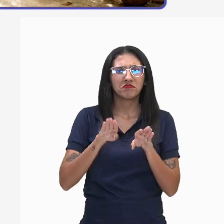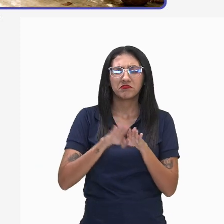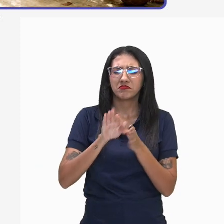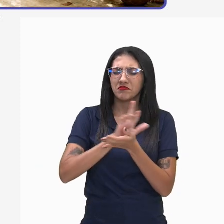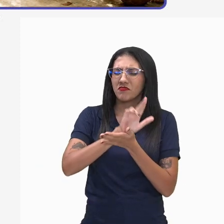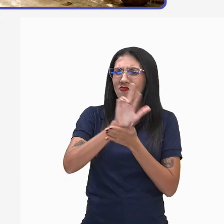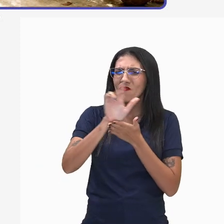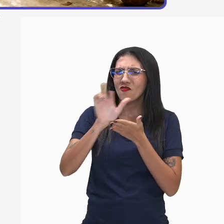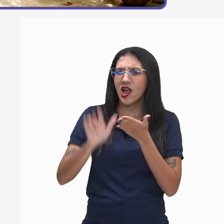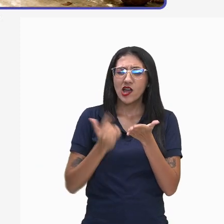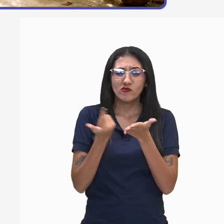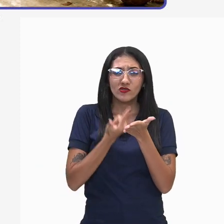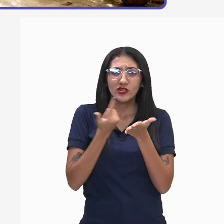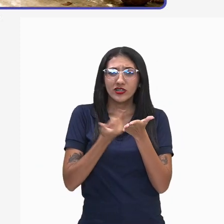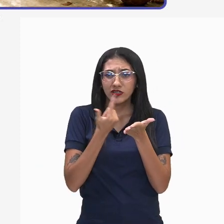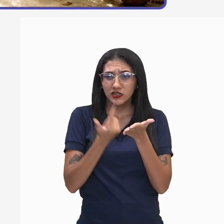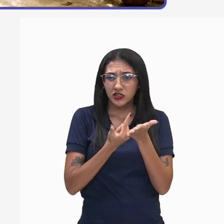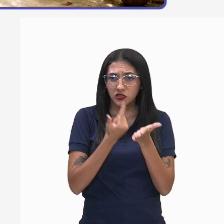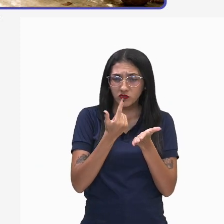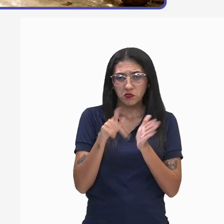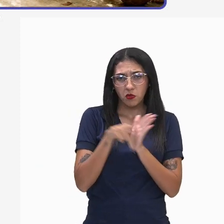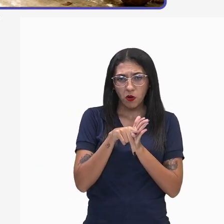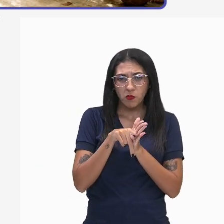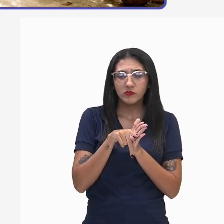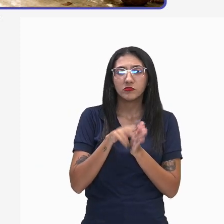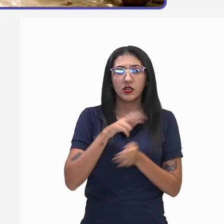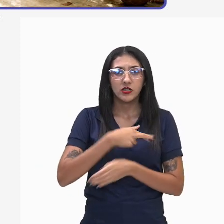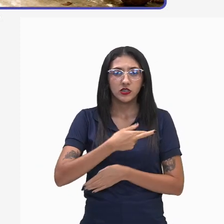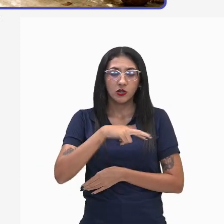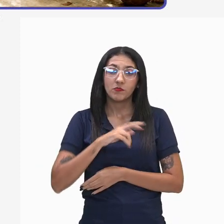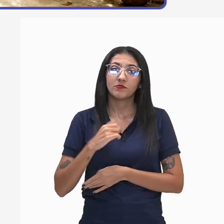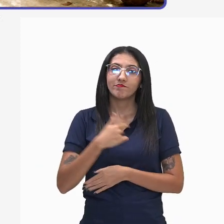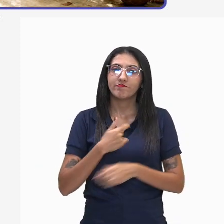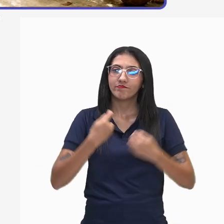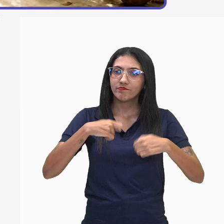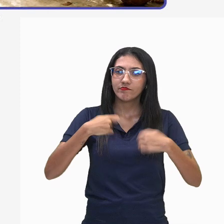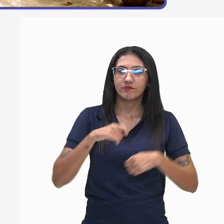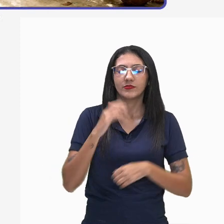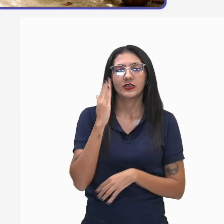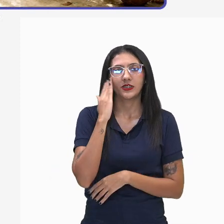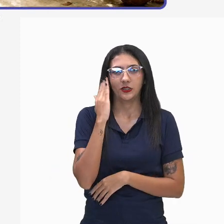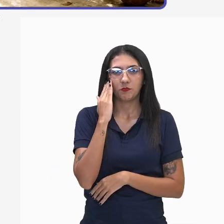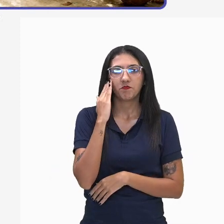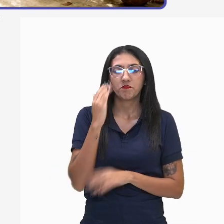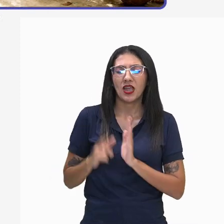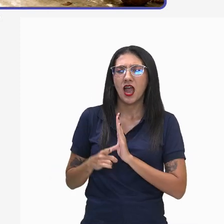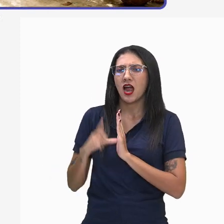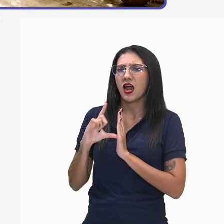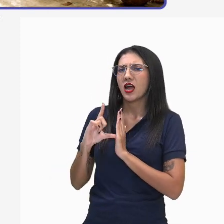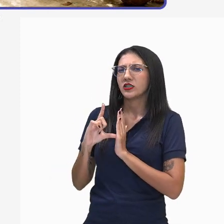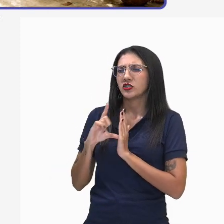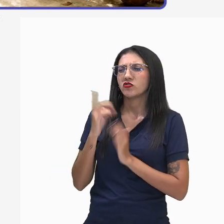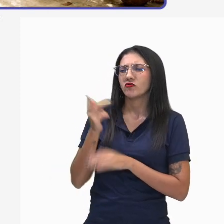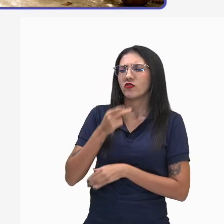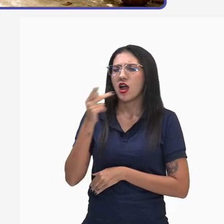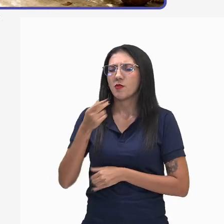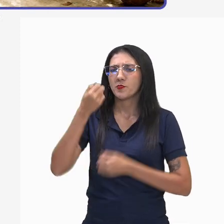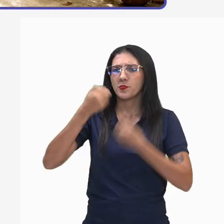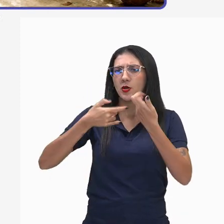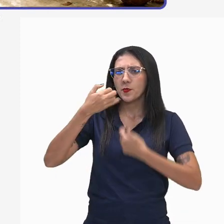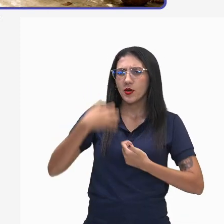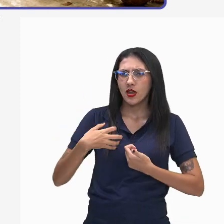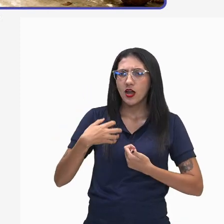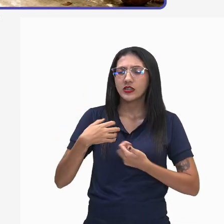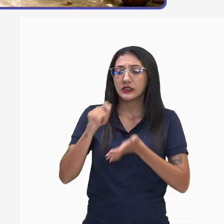de livros religiosos e sagrados, precisamos entender que, antes dos testemunhos escritos, havia as